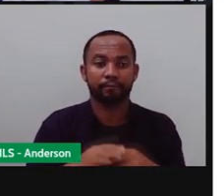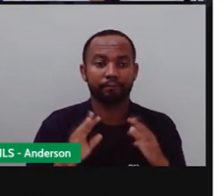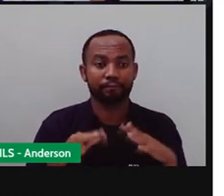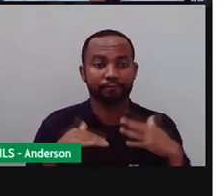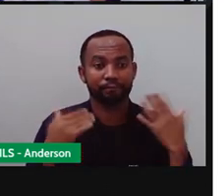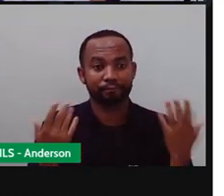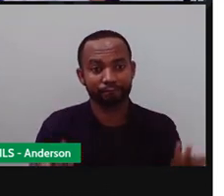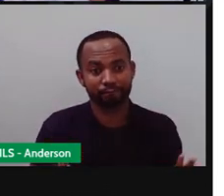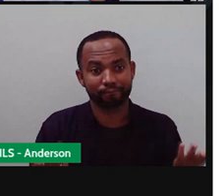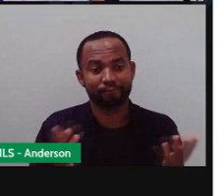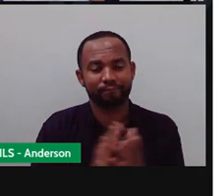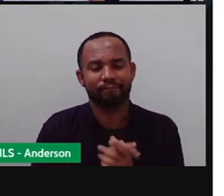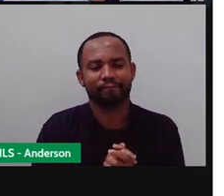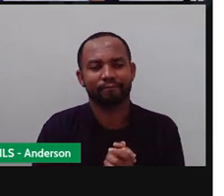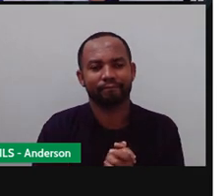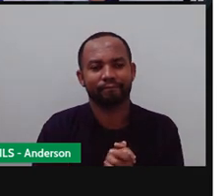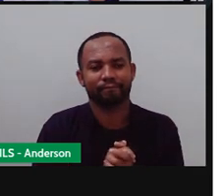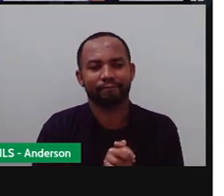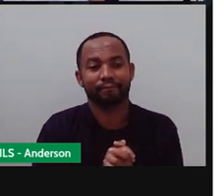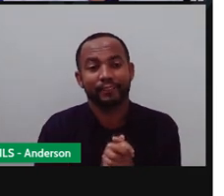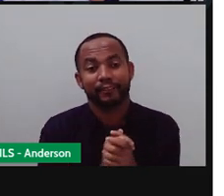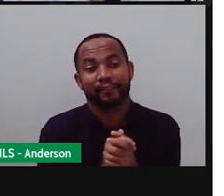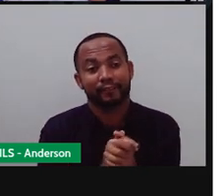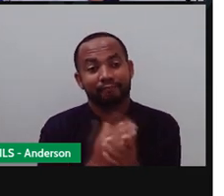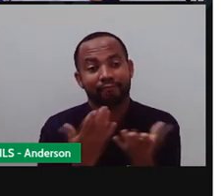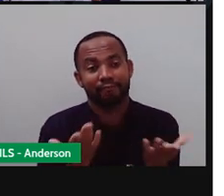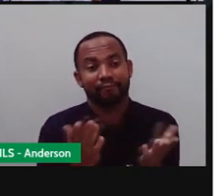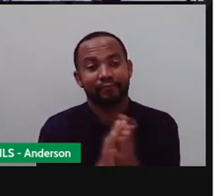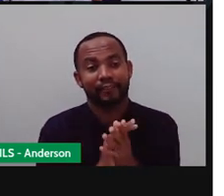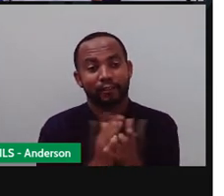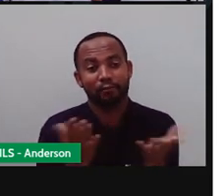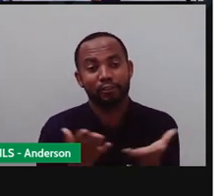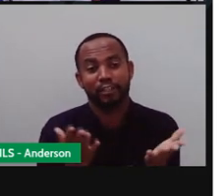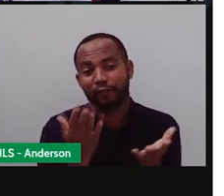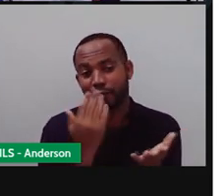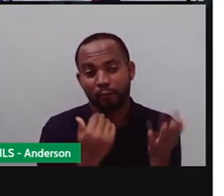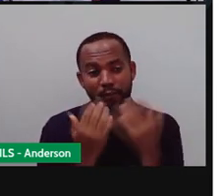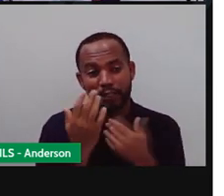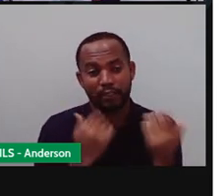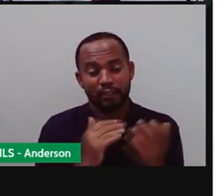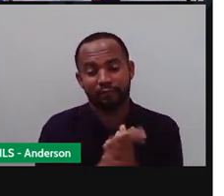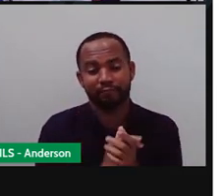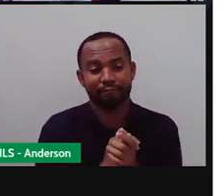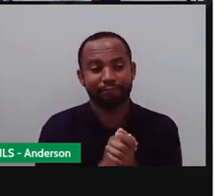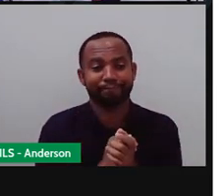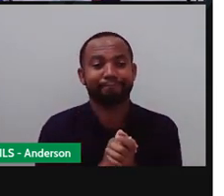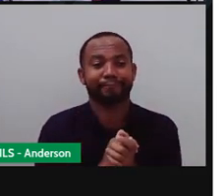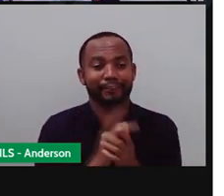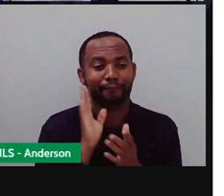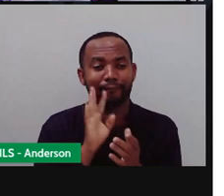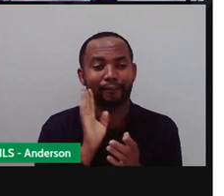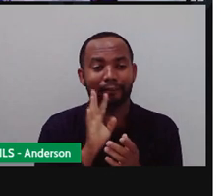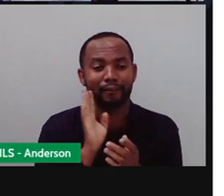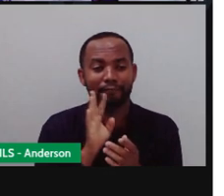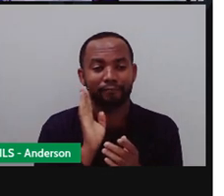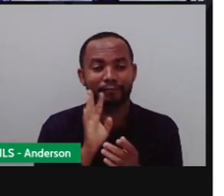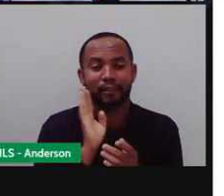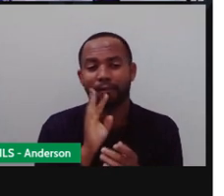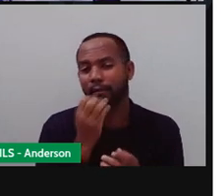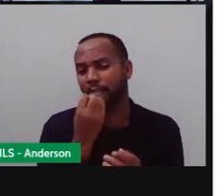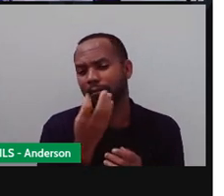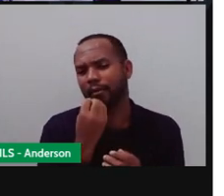E Anderson, poxa, hoje teve comida, hoje teve tanta coisa legal, tanta coisa bacana. Gostou da aula de